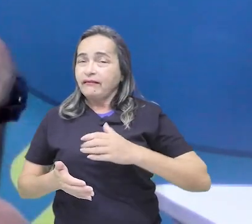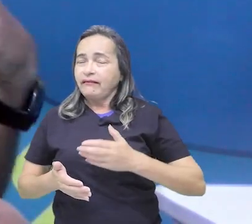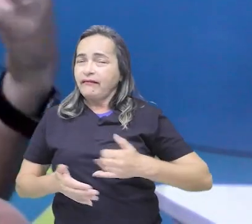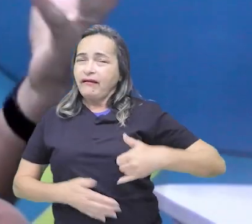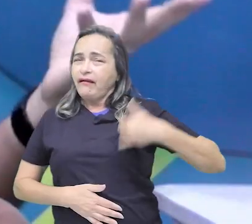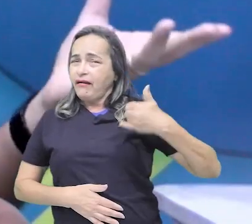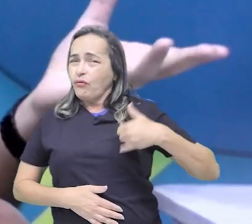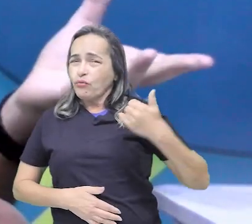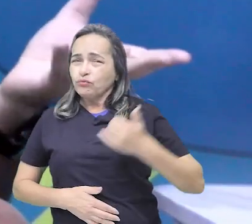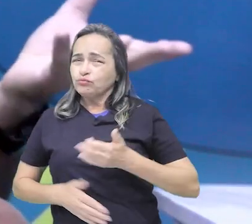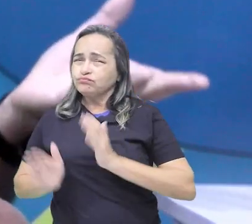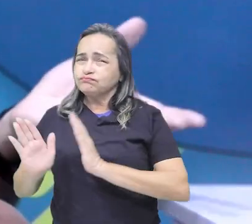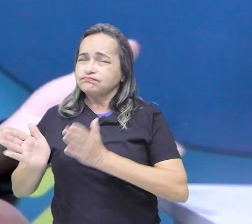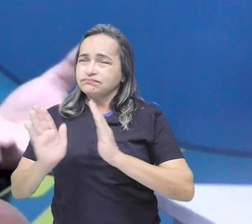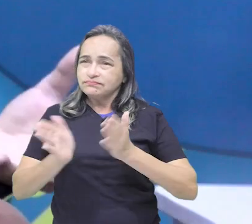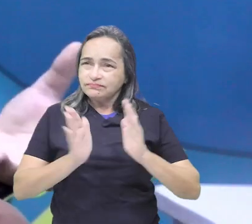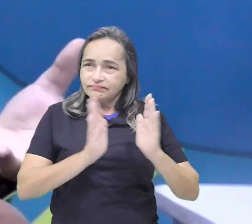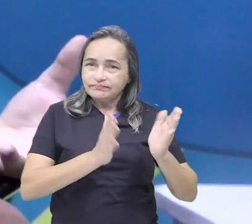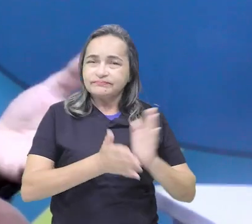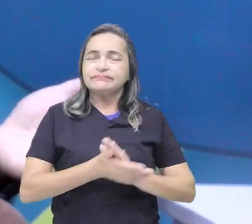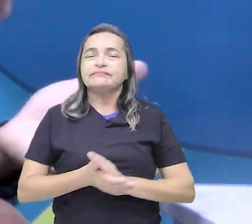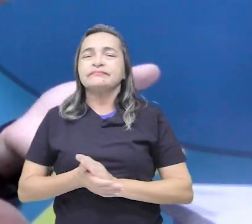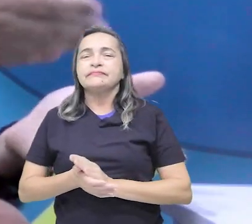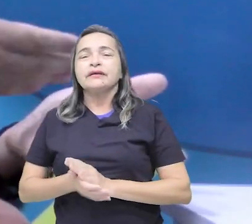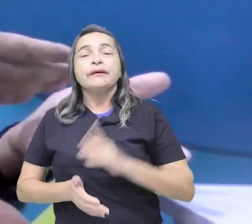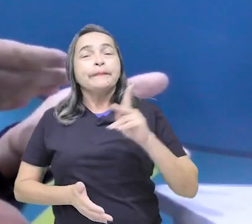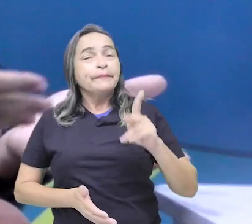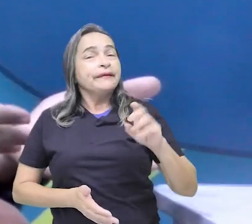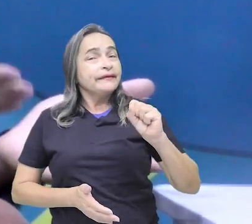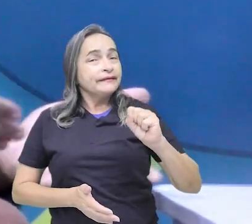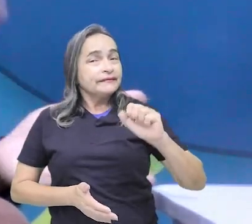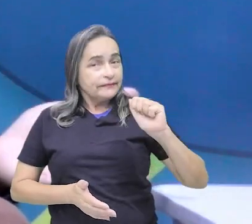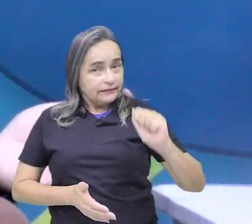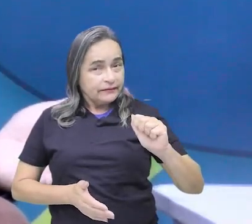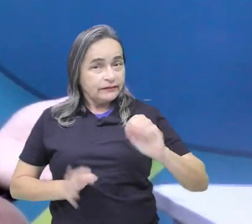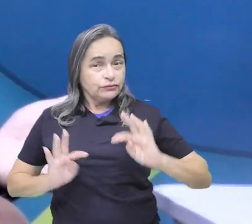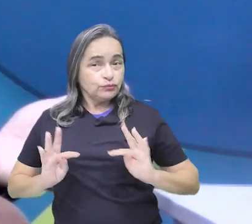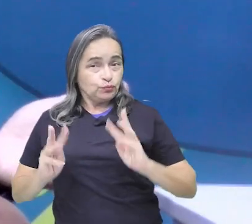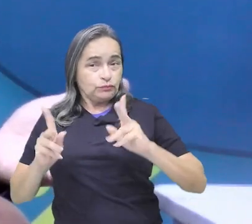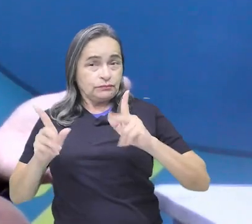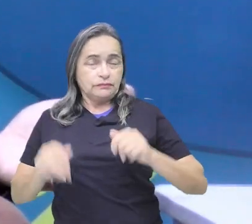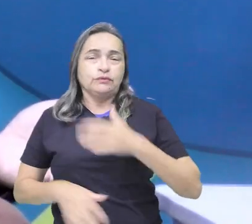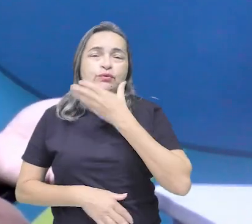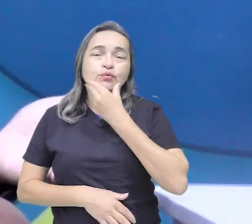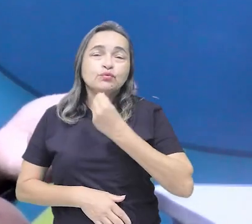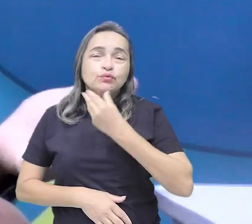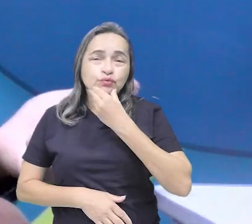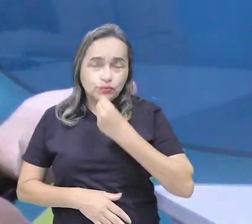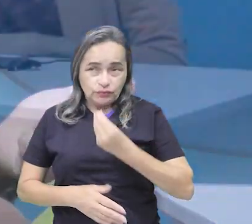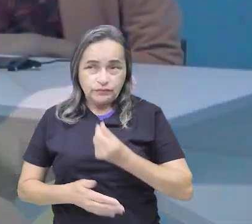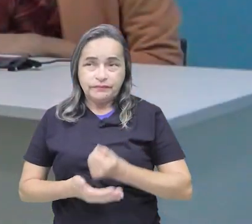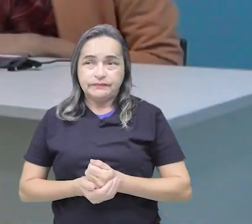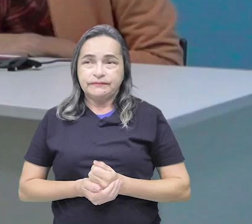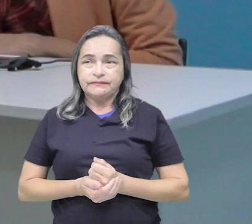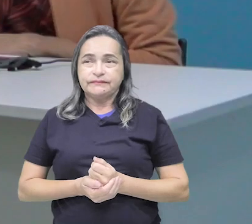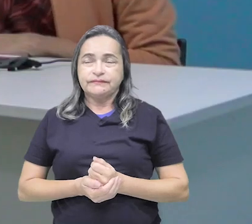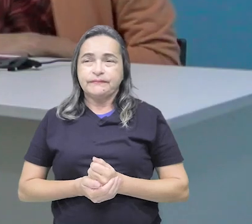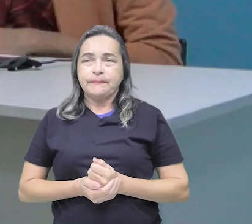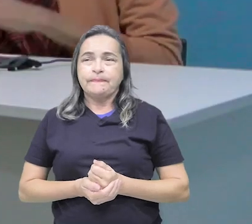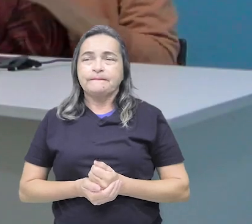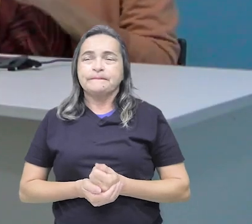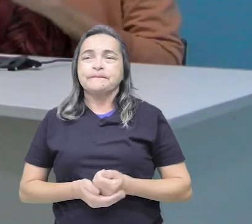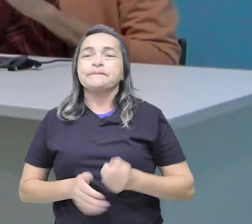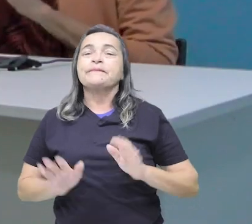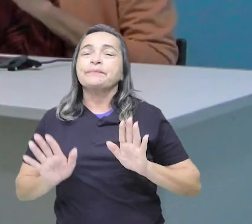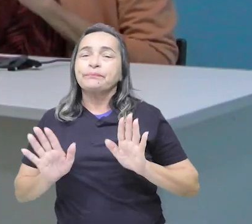está estendido a todos os homens que estão fazendo parte desse rastreamento a partir dos 50 anos de idade. Então, só uma pausa